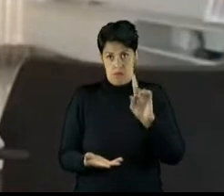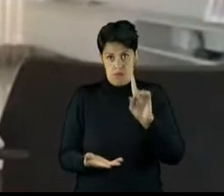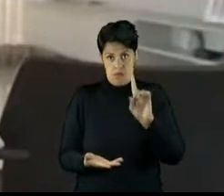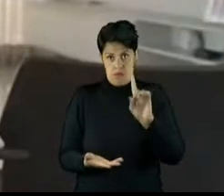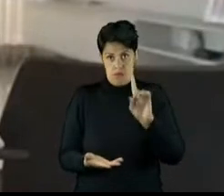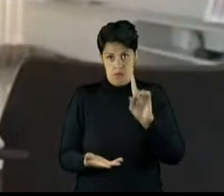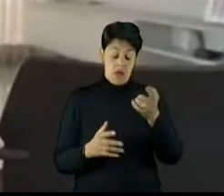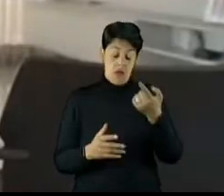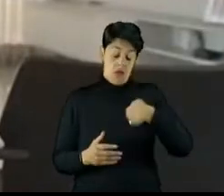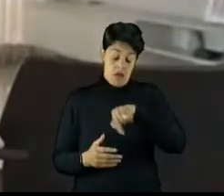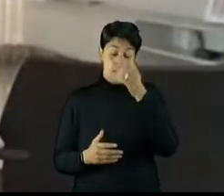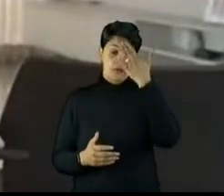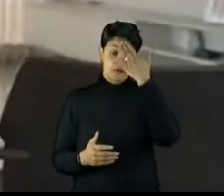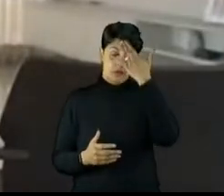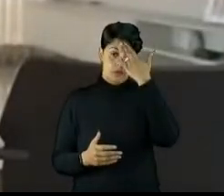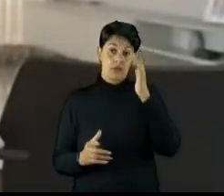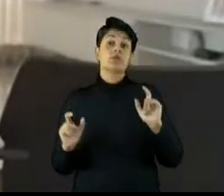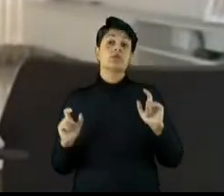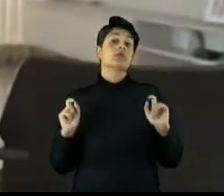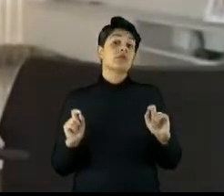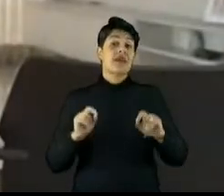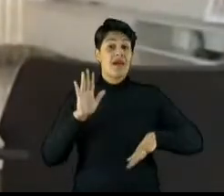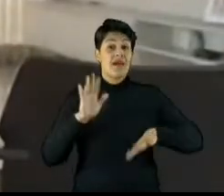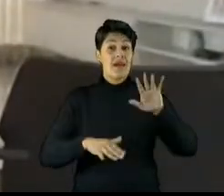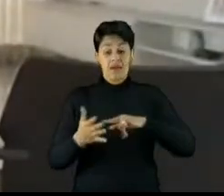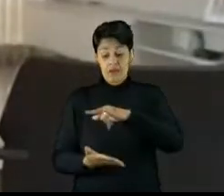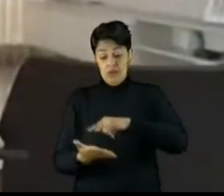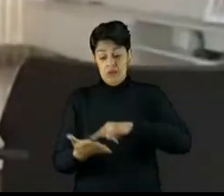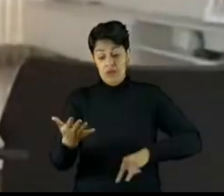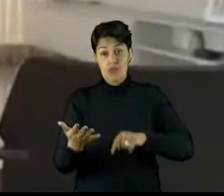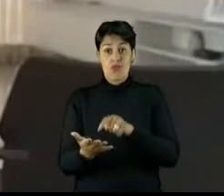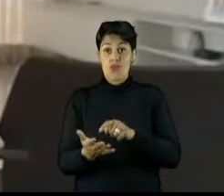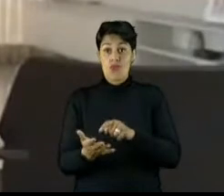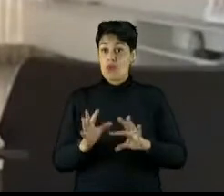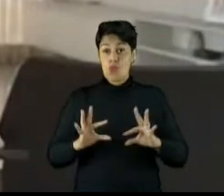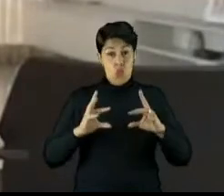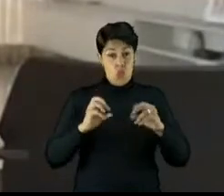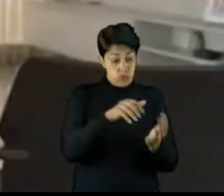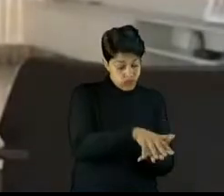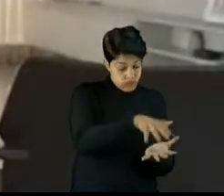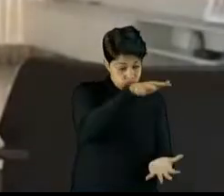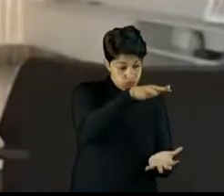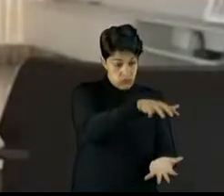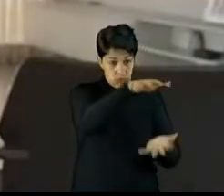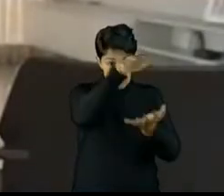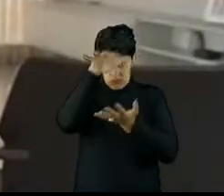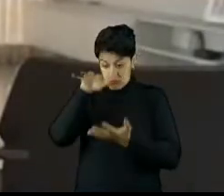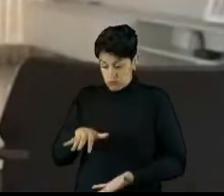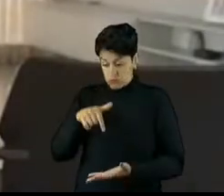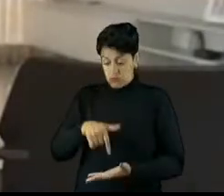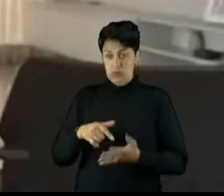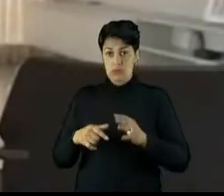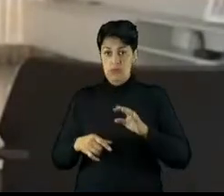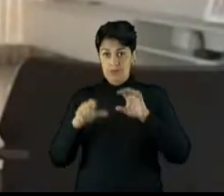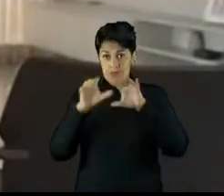presidente, a atenção de Vossa Excelência, dos ministros, da procuradora-geral, do ministro substituto, o apoio que me deram nesse problema que eu trouxe ao plenário e cujo desfecho